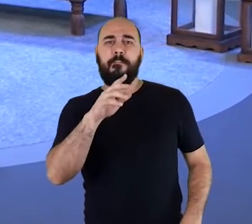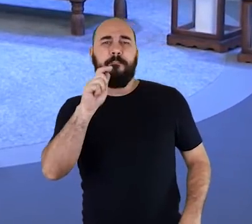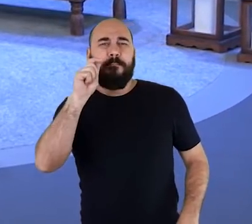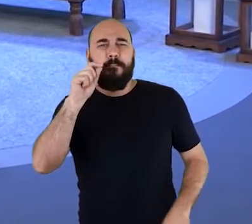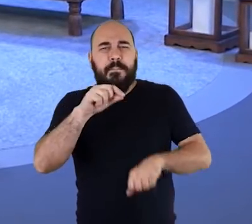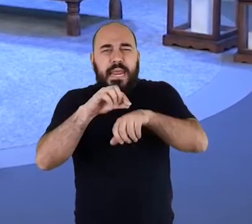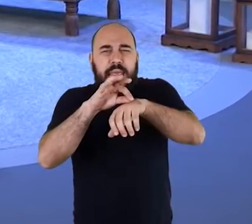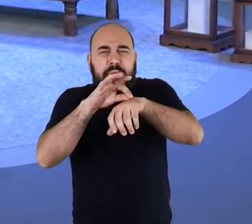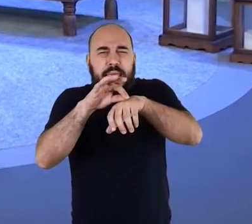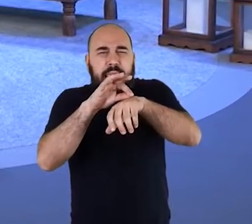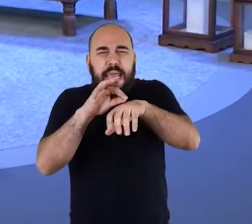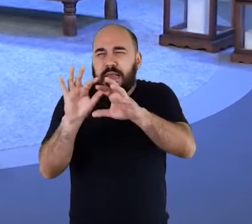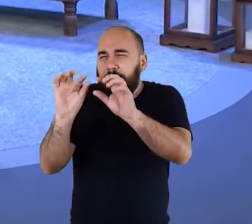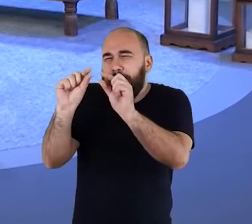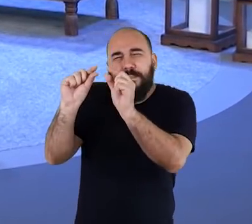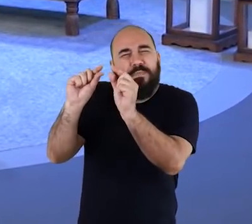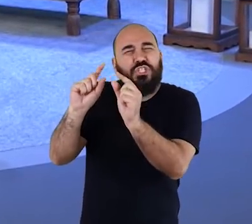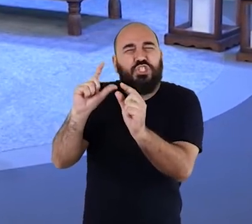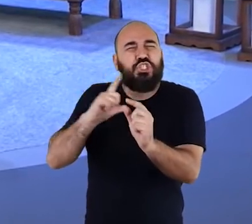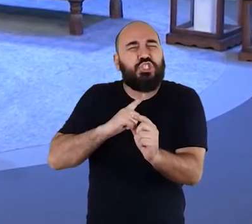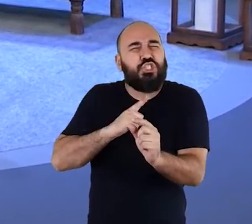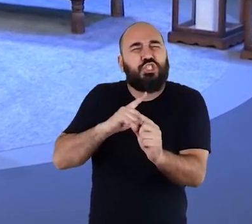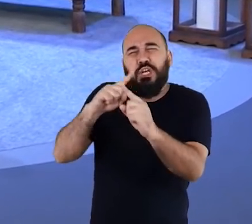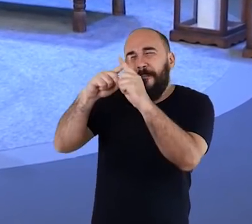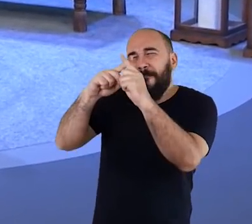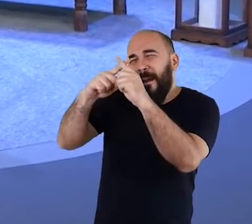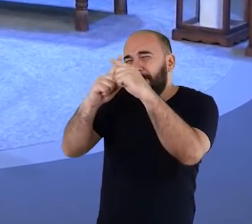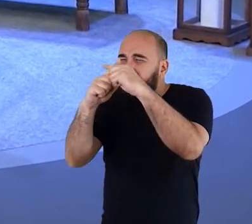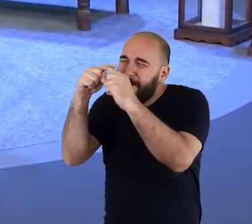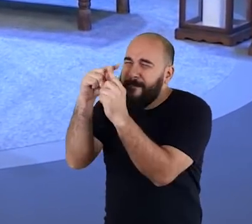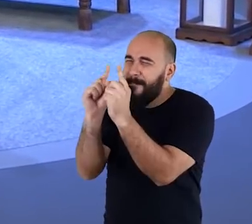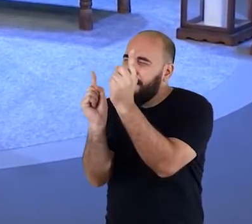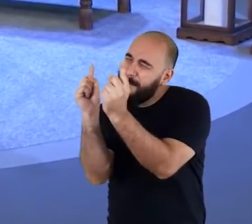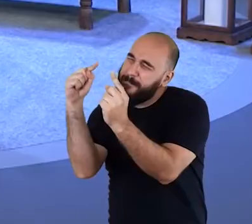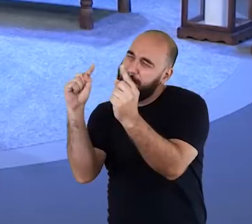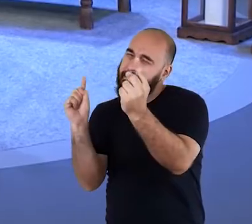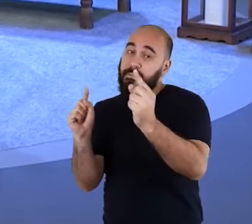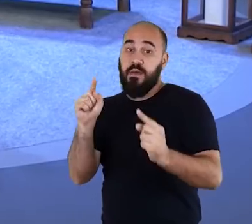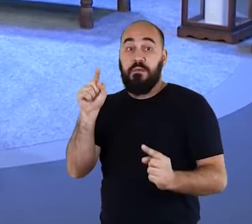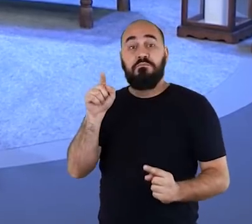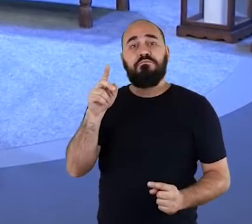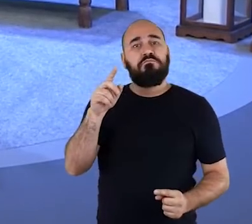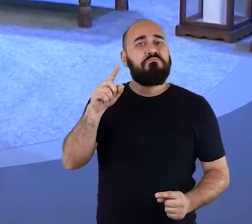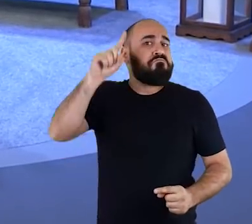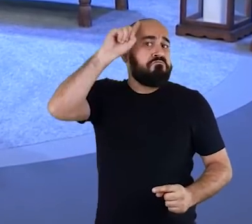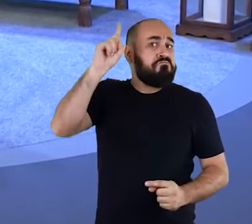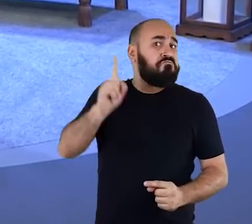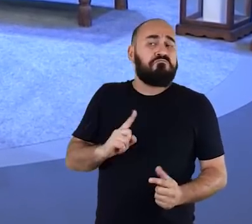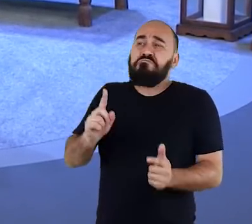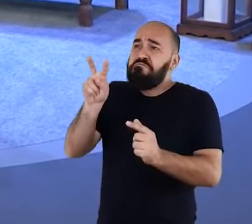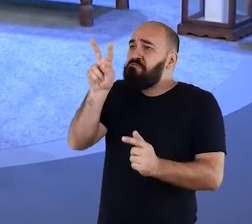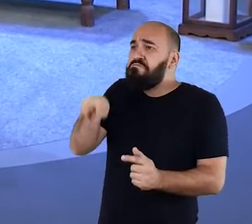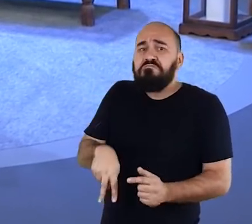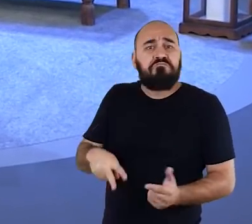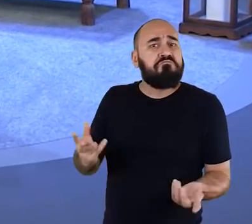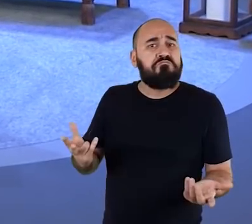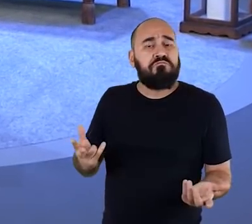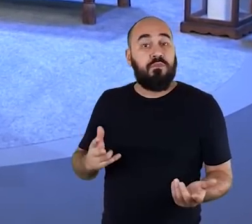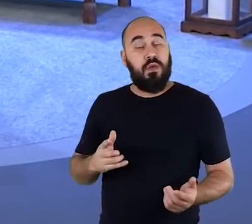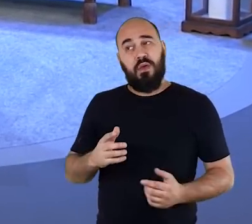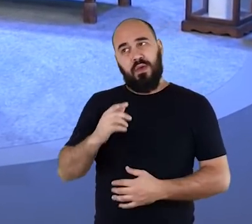ou letras na verdade, que eram indecifráveis para Klein. A história então despertou uma curiosidade